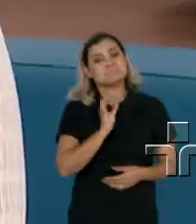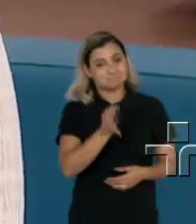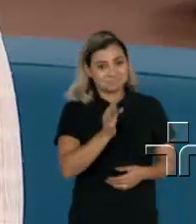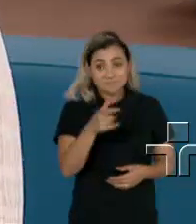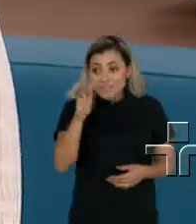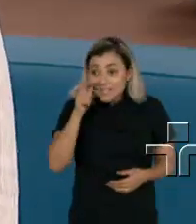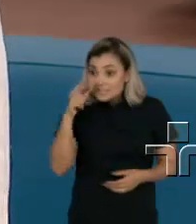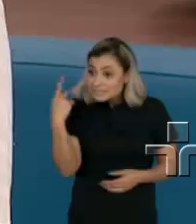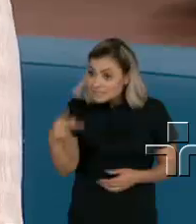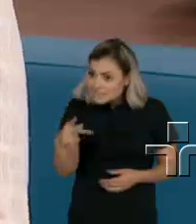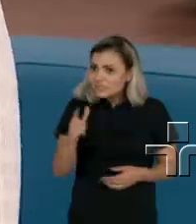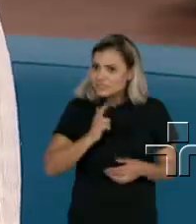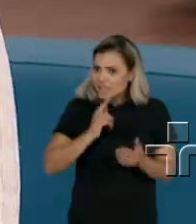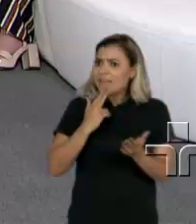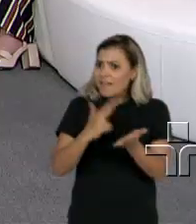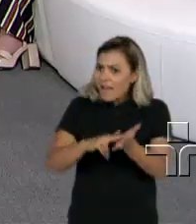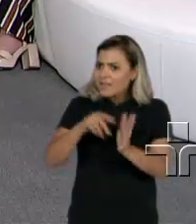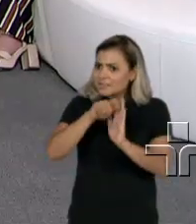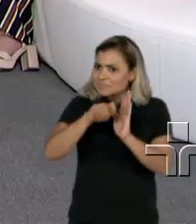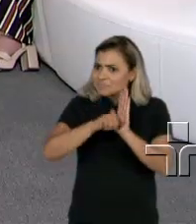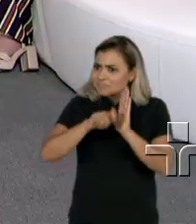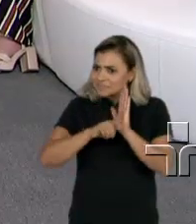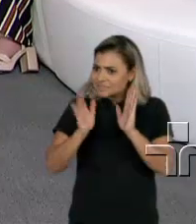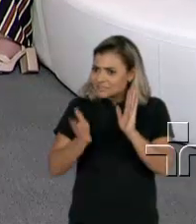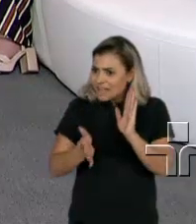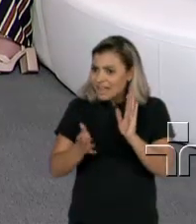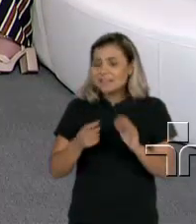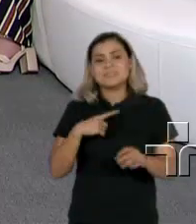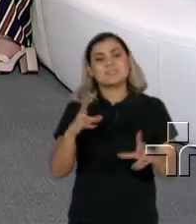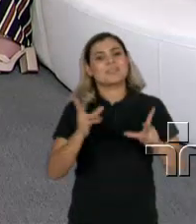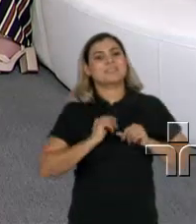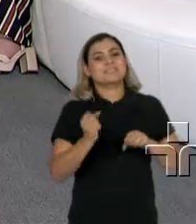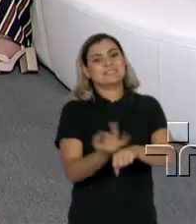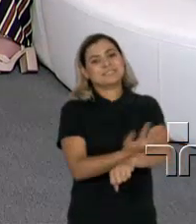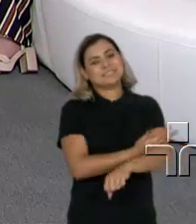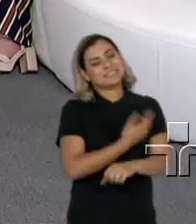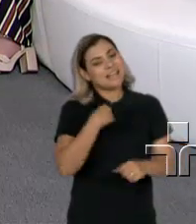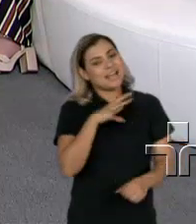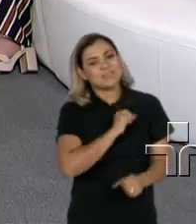destino nem trouxe uma carta muito emocionada